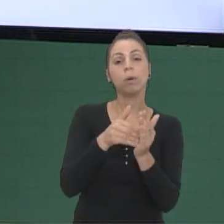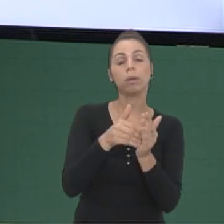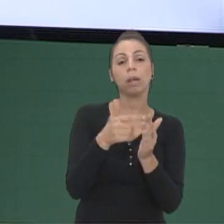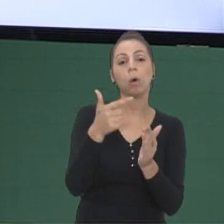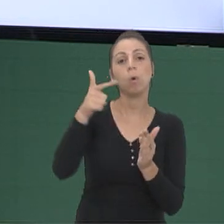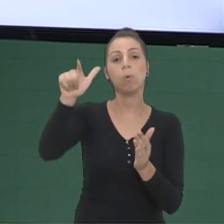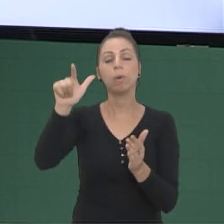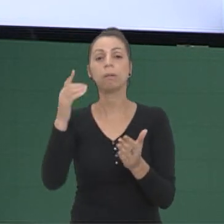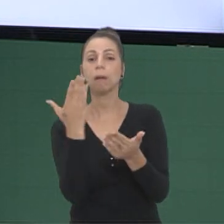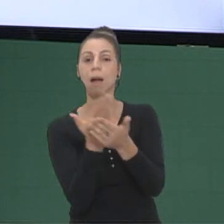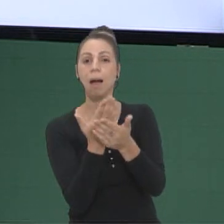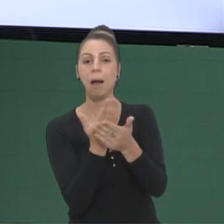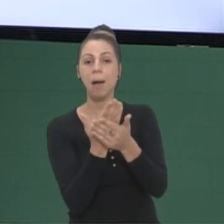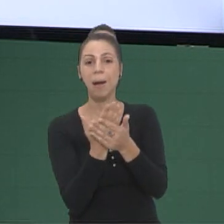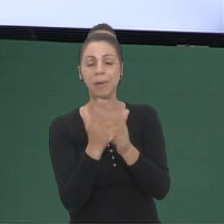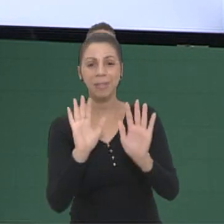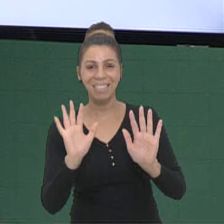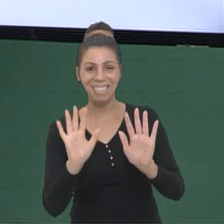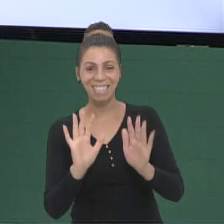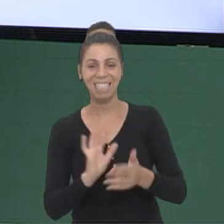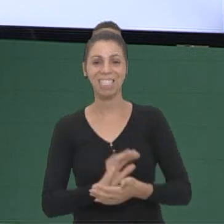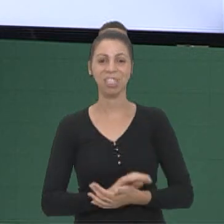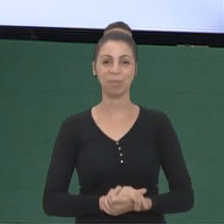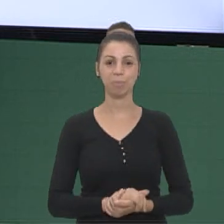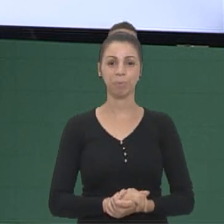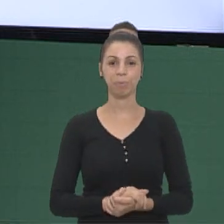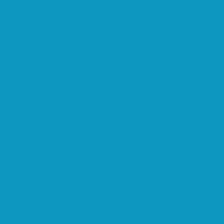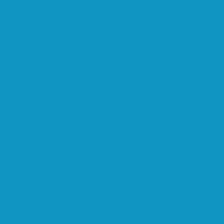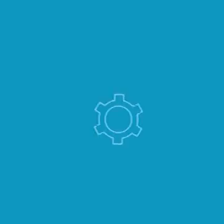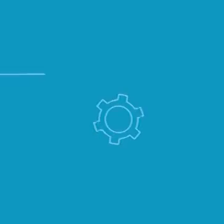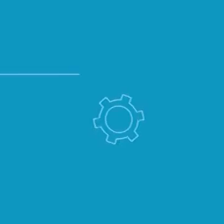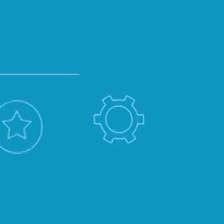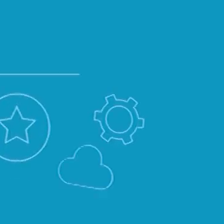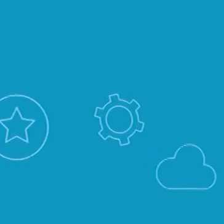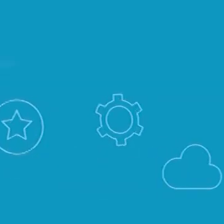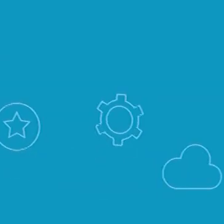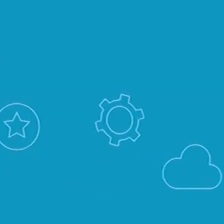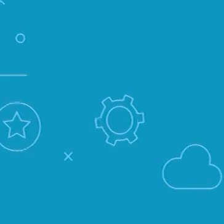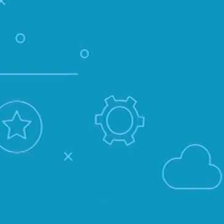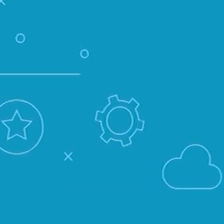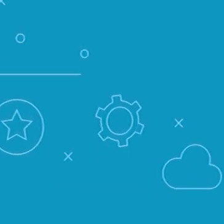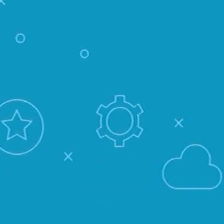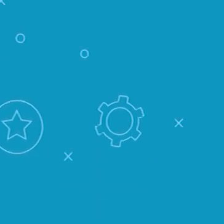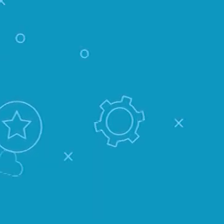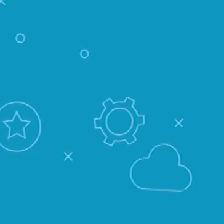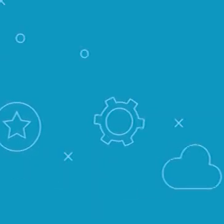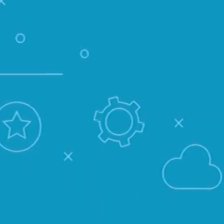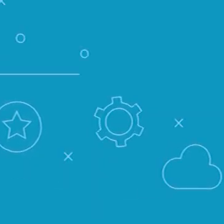casa. Muchas gracias, nos vemos.